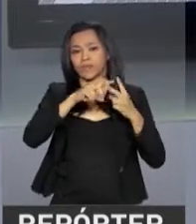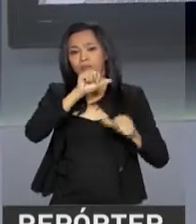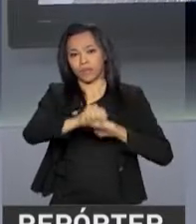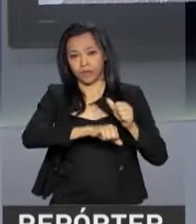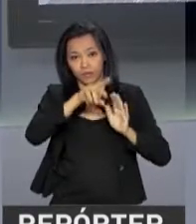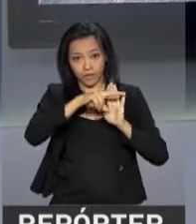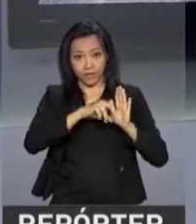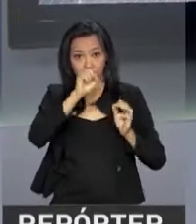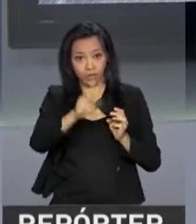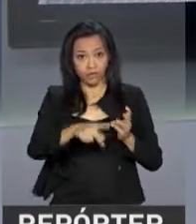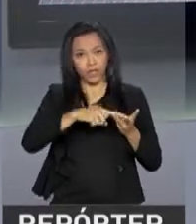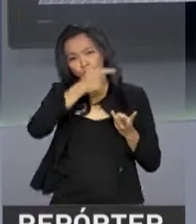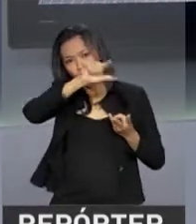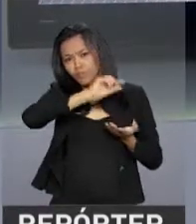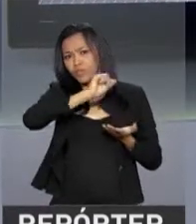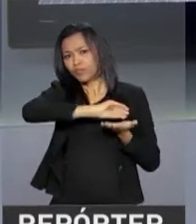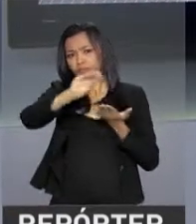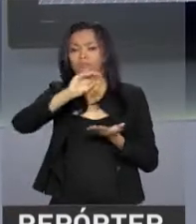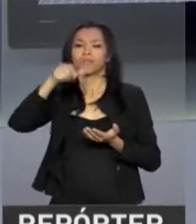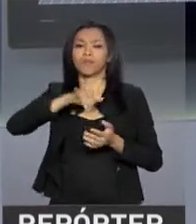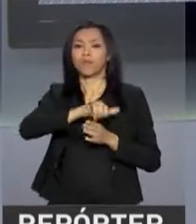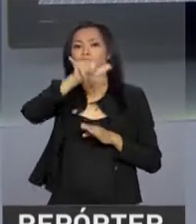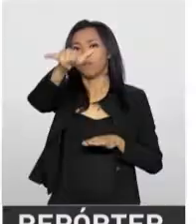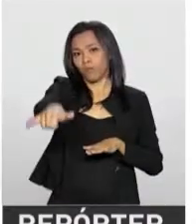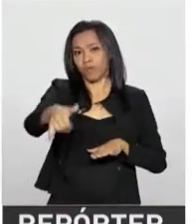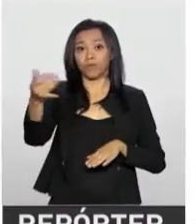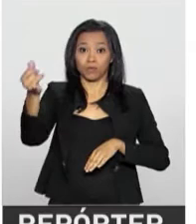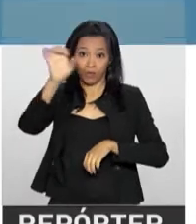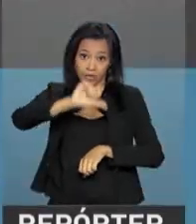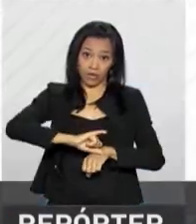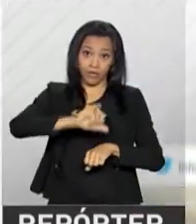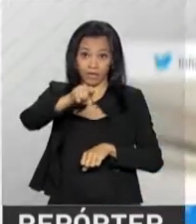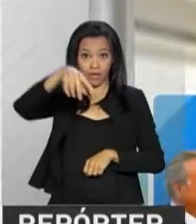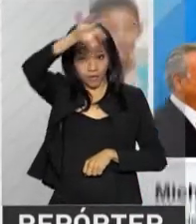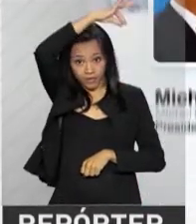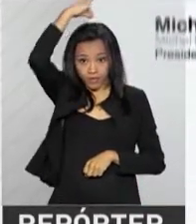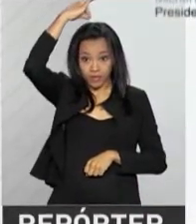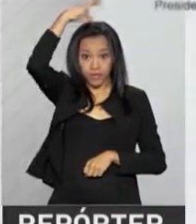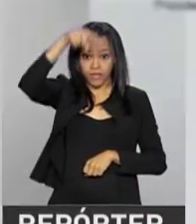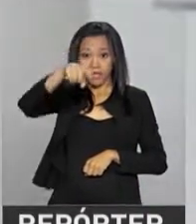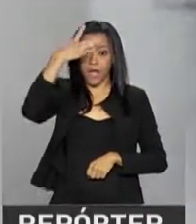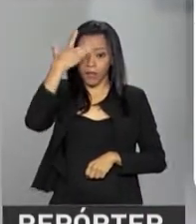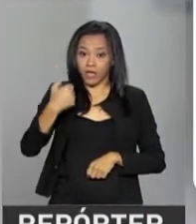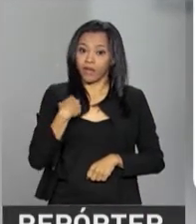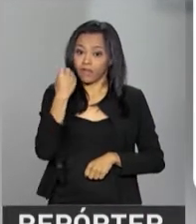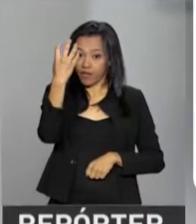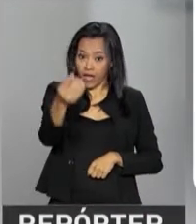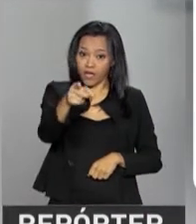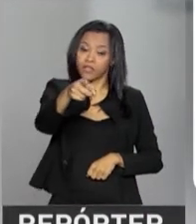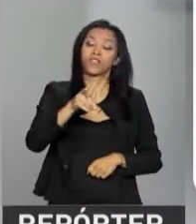investimentos feitos pelo governo federal no aeroporto de vitória o presidente destacou que viaja amanhã para o espírito santo onde